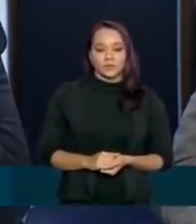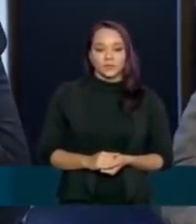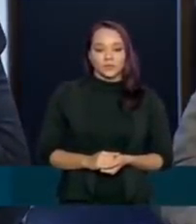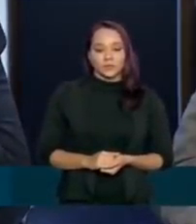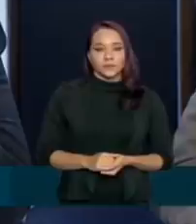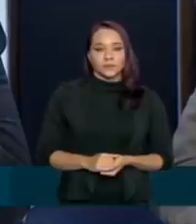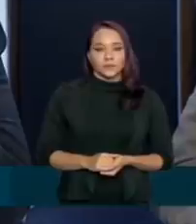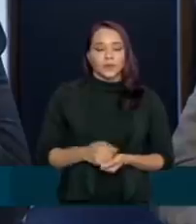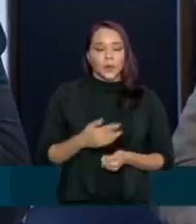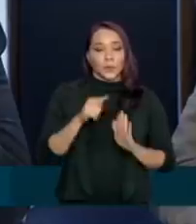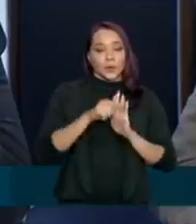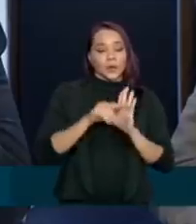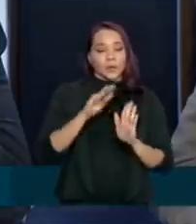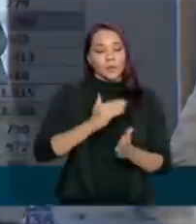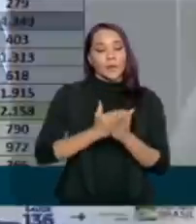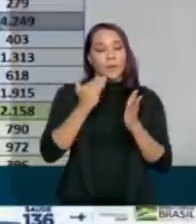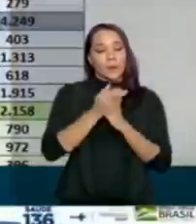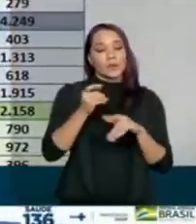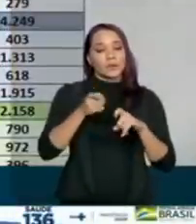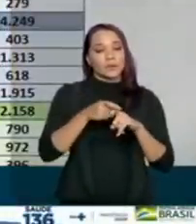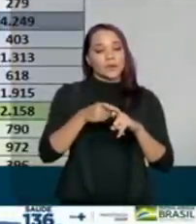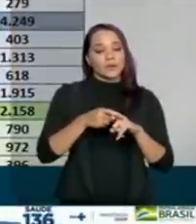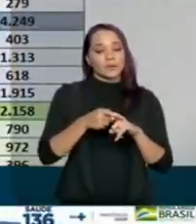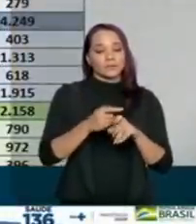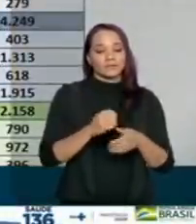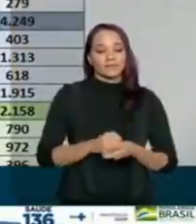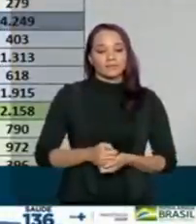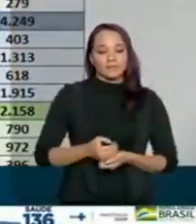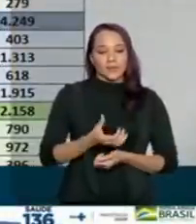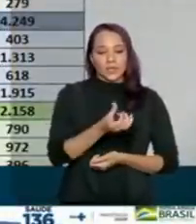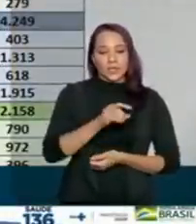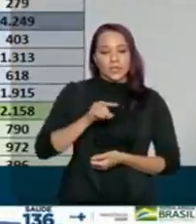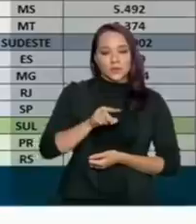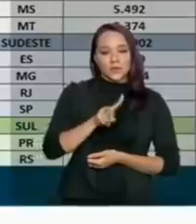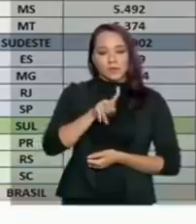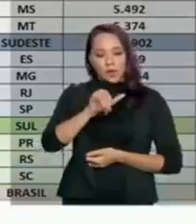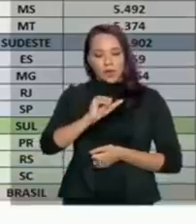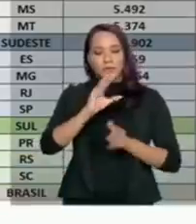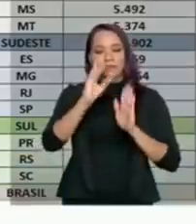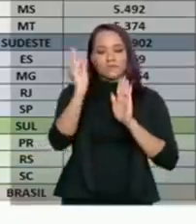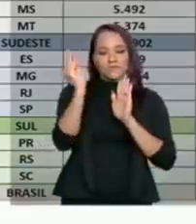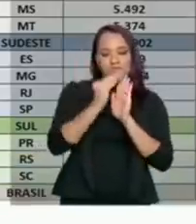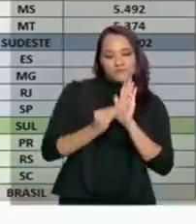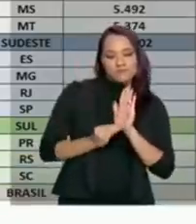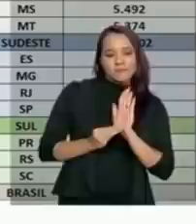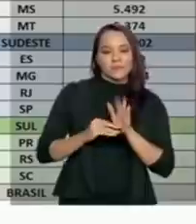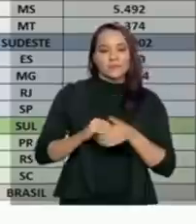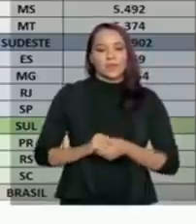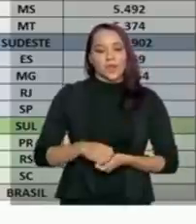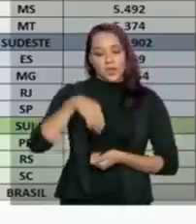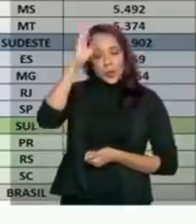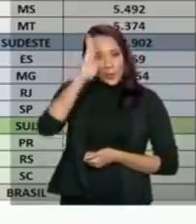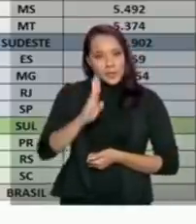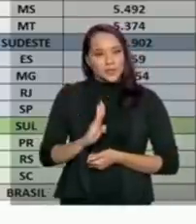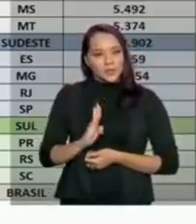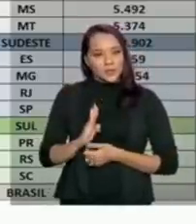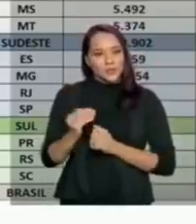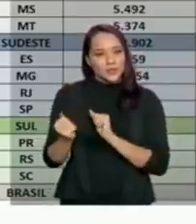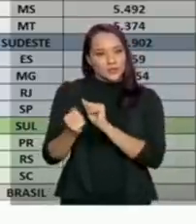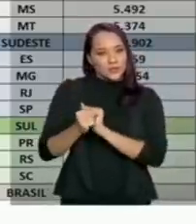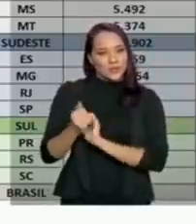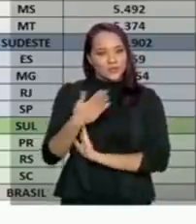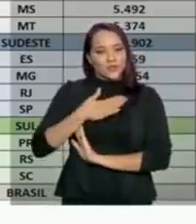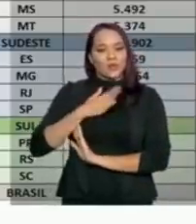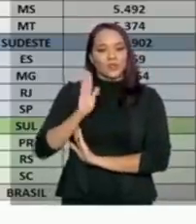Mais médicos, com 6 mil vagas preenchidas em 2020, que também foram utilizados. Pode ir. O Brasil conta comigo,